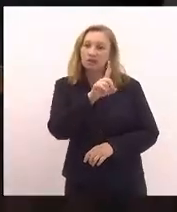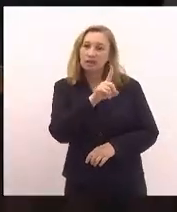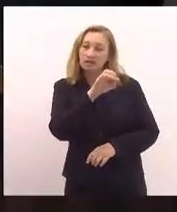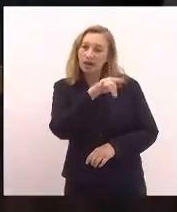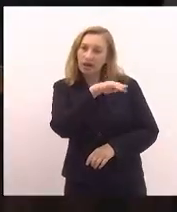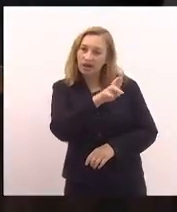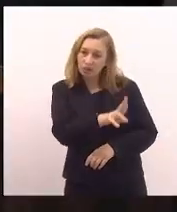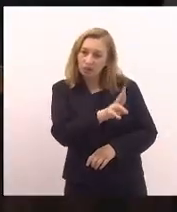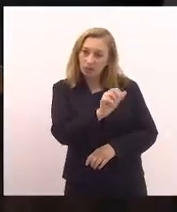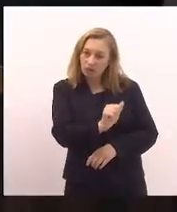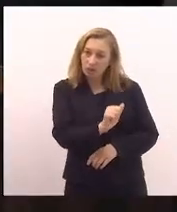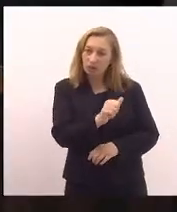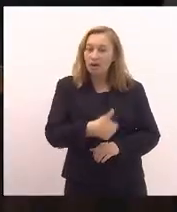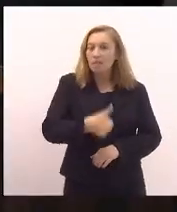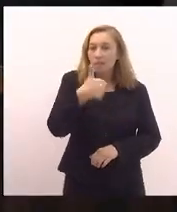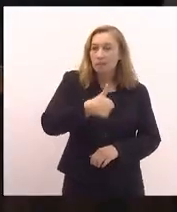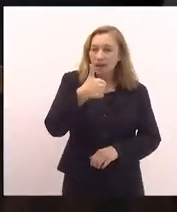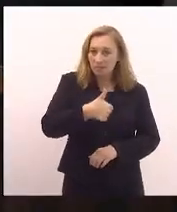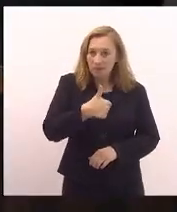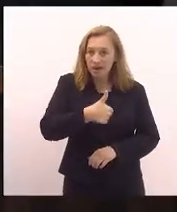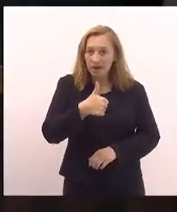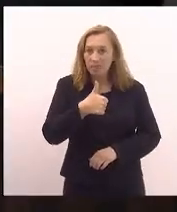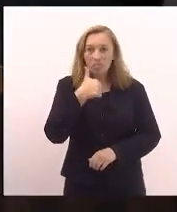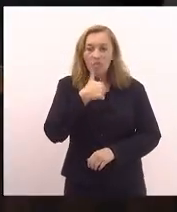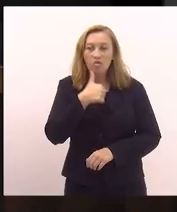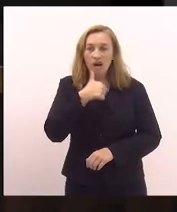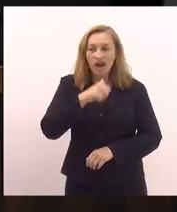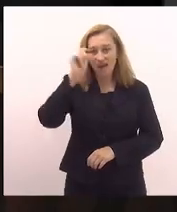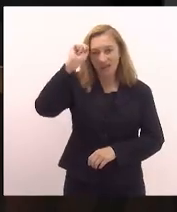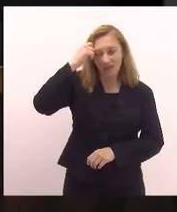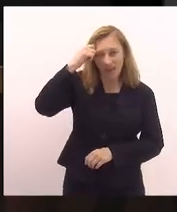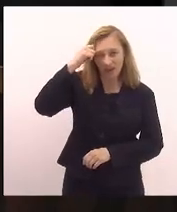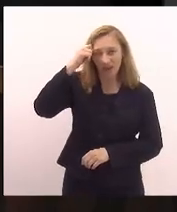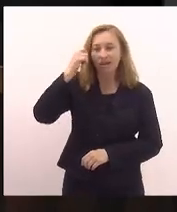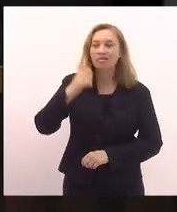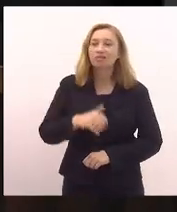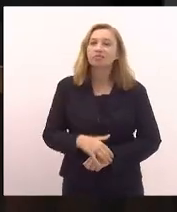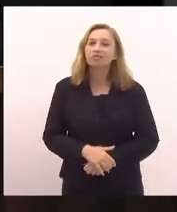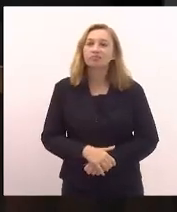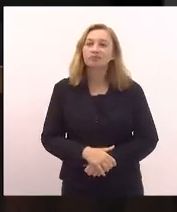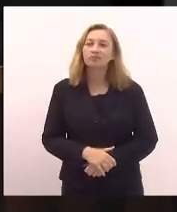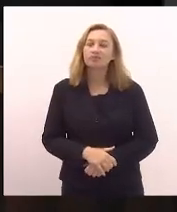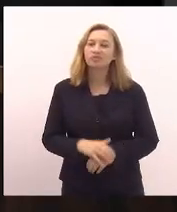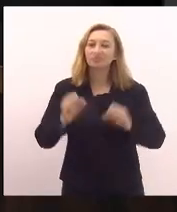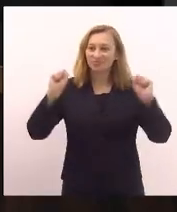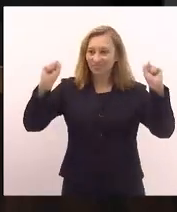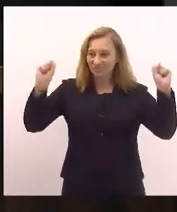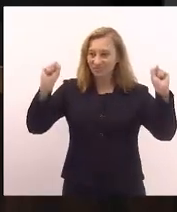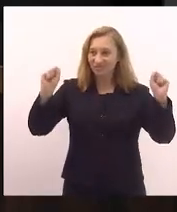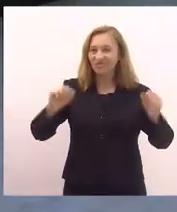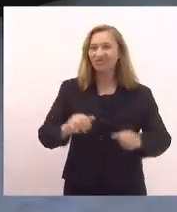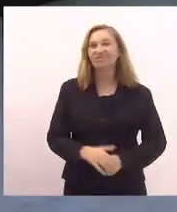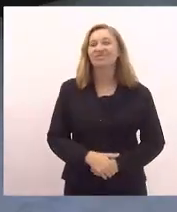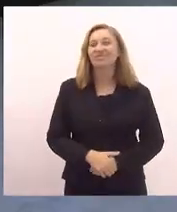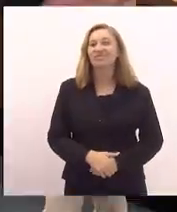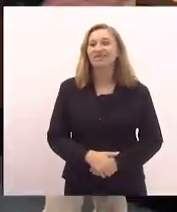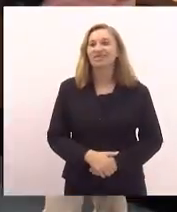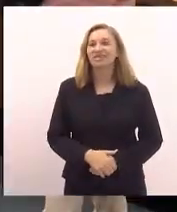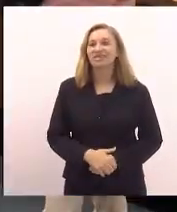Ivone Caetano, foi a primeira desembargadora negra. Uhul!